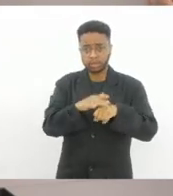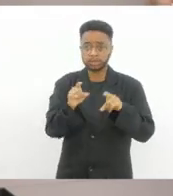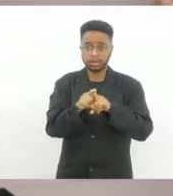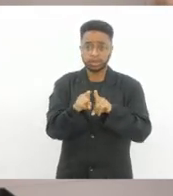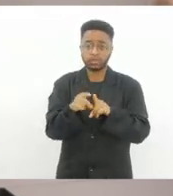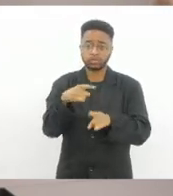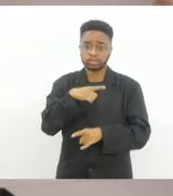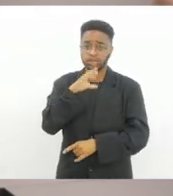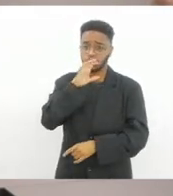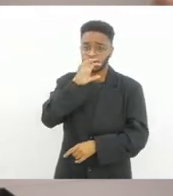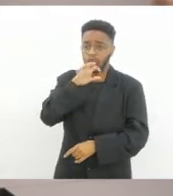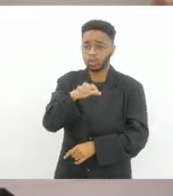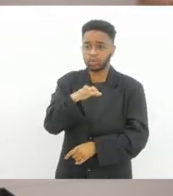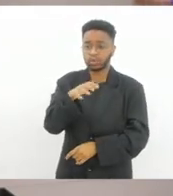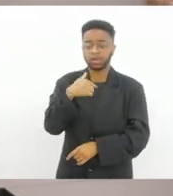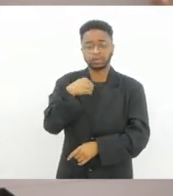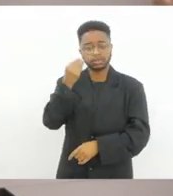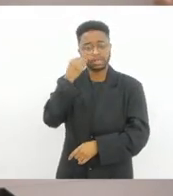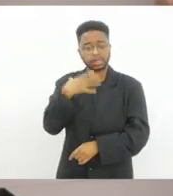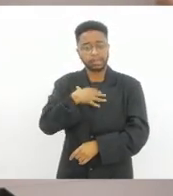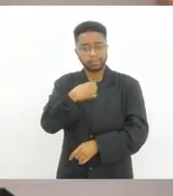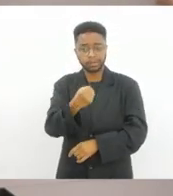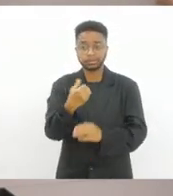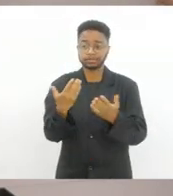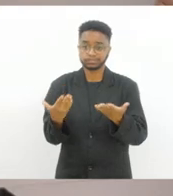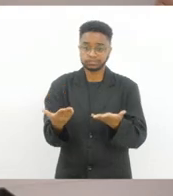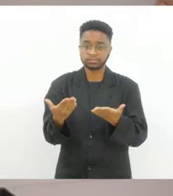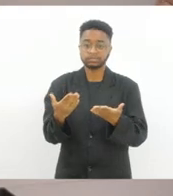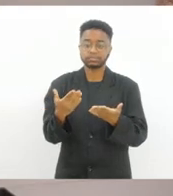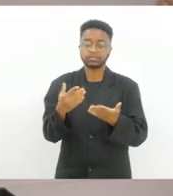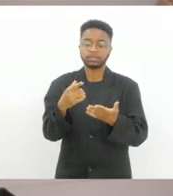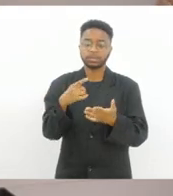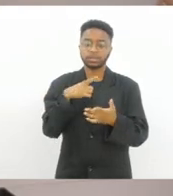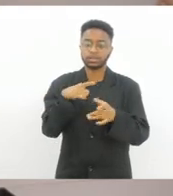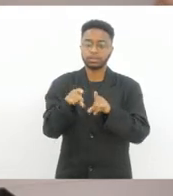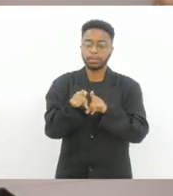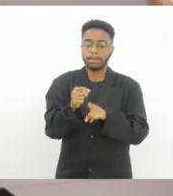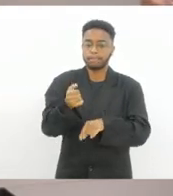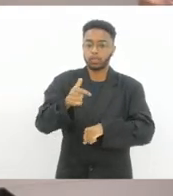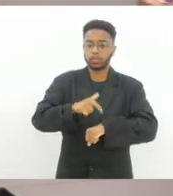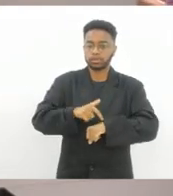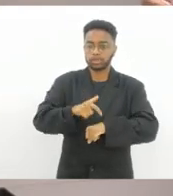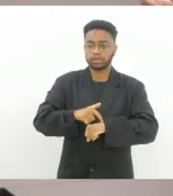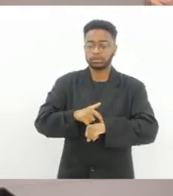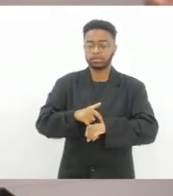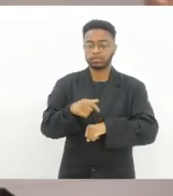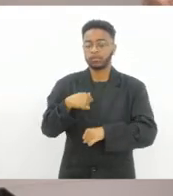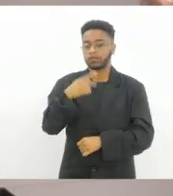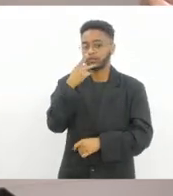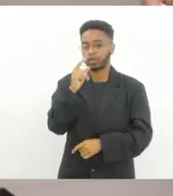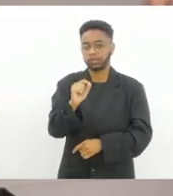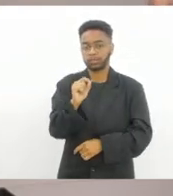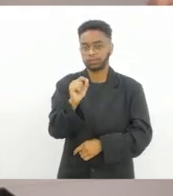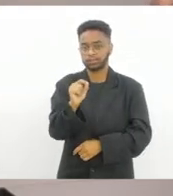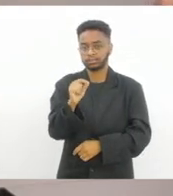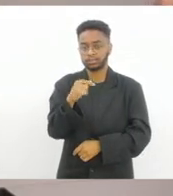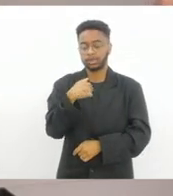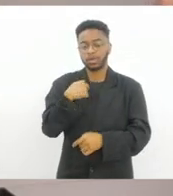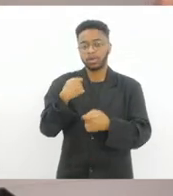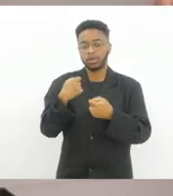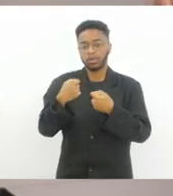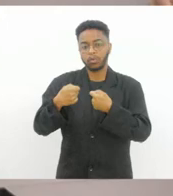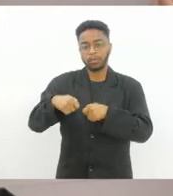tinha nojo de mim, tentava me matar. Há um pouco, um caso recente, há pouco tempo, o que eu falo? Eu precisei,